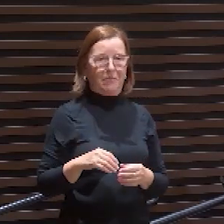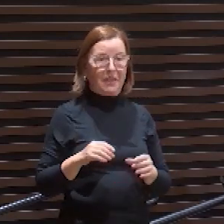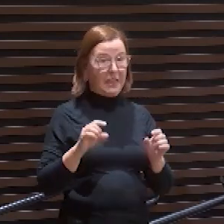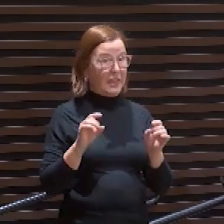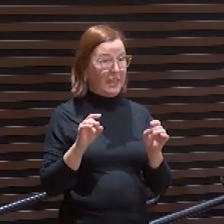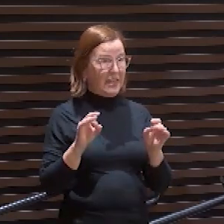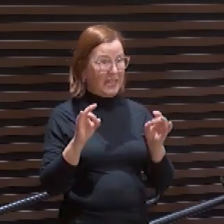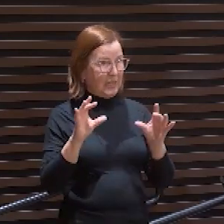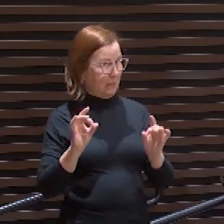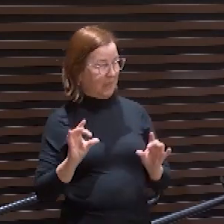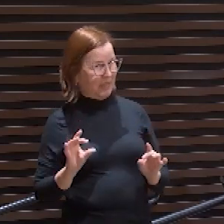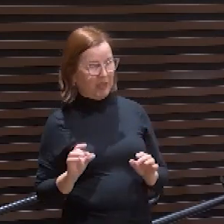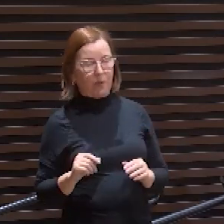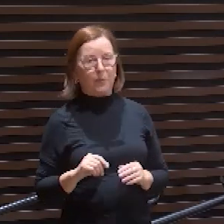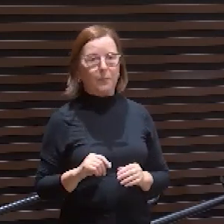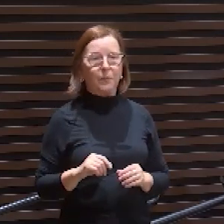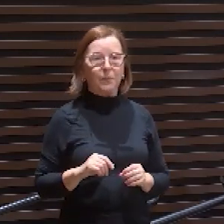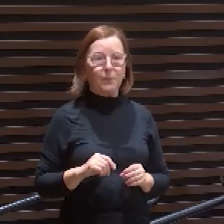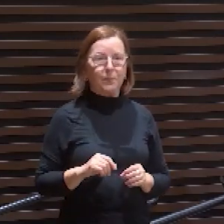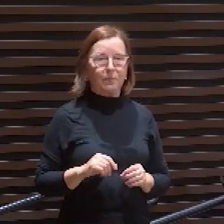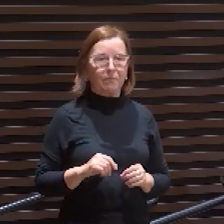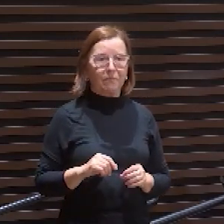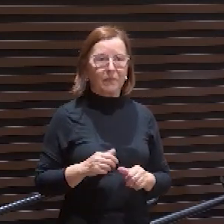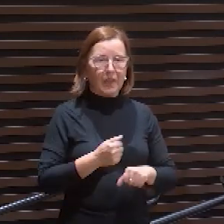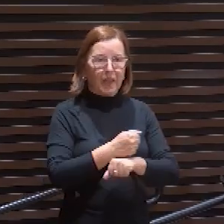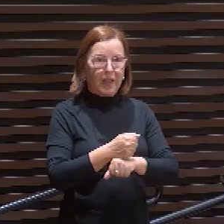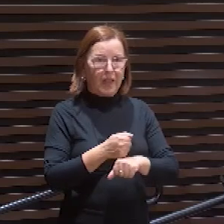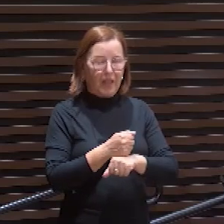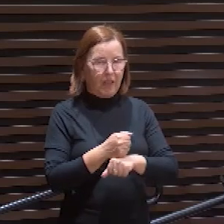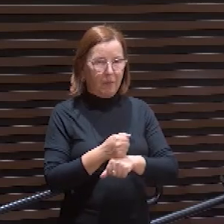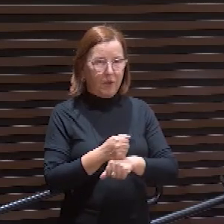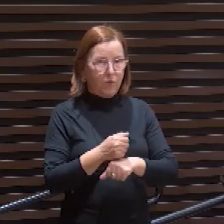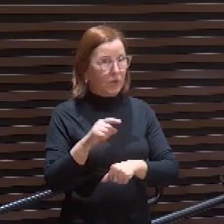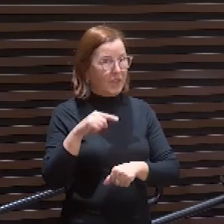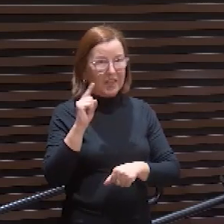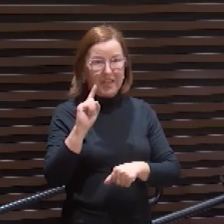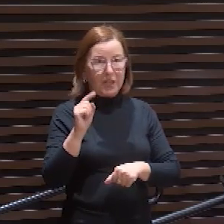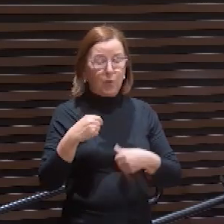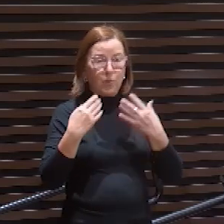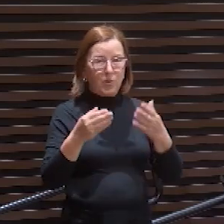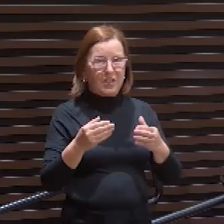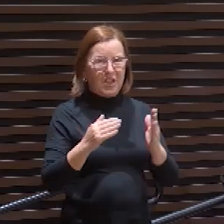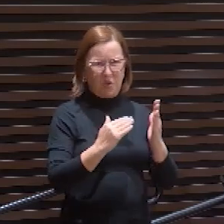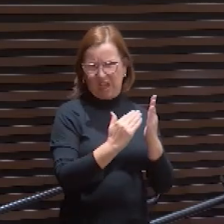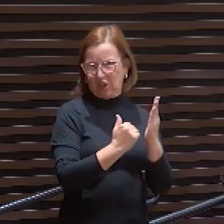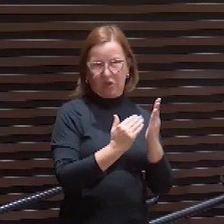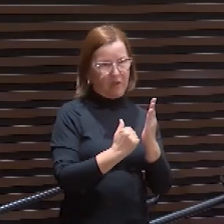Ele não deu do que pagou a conta e depois o que sobrou.